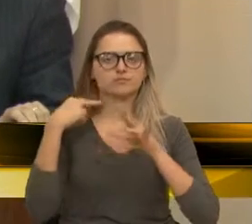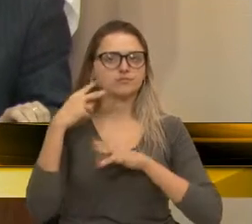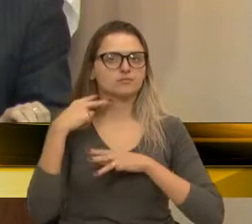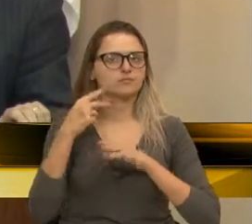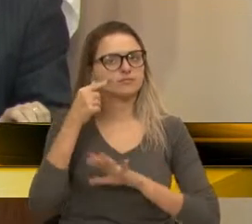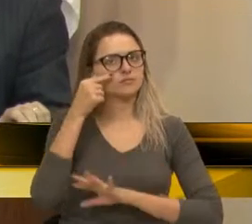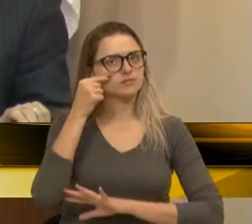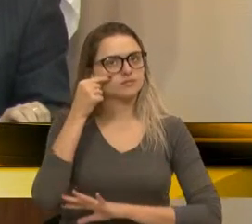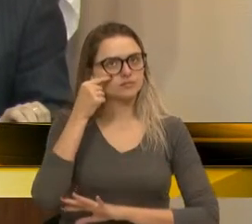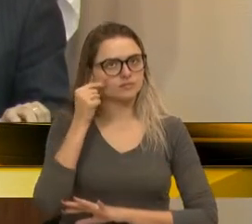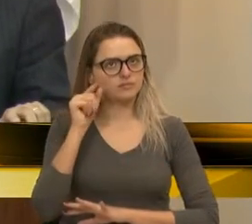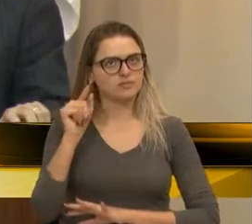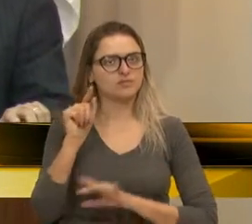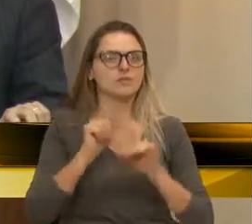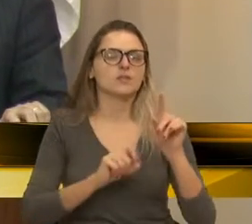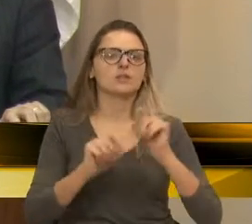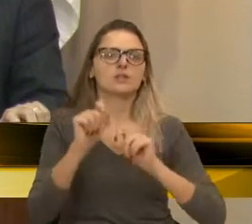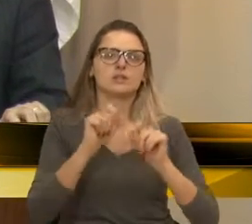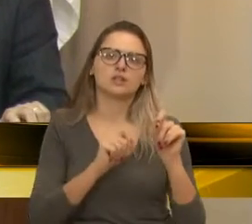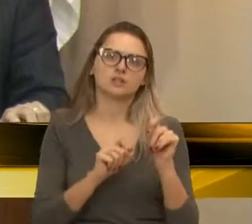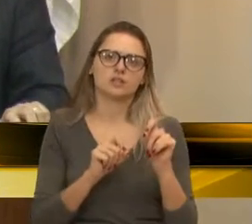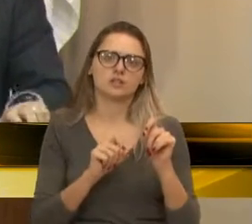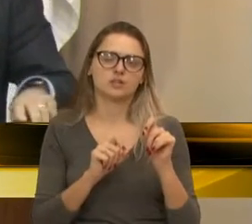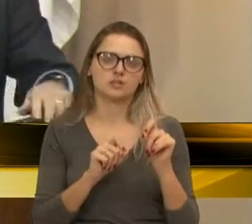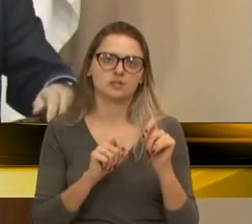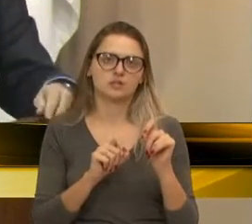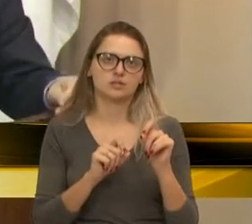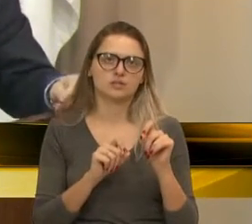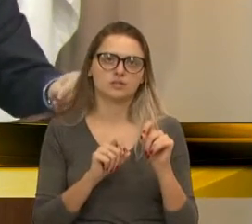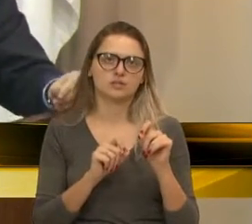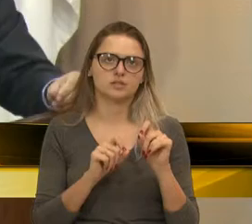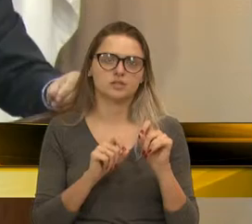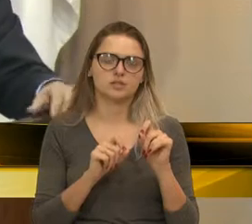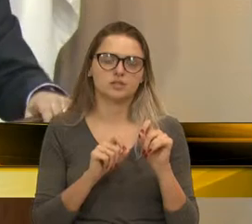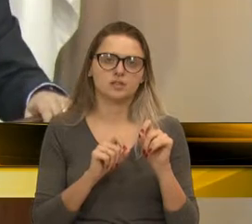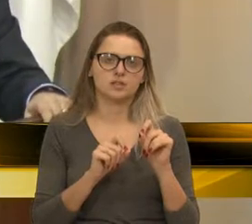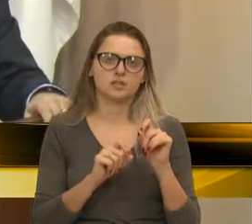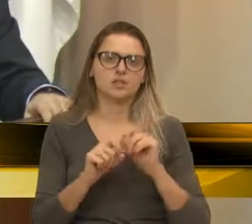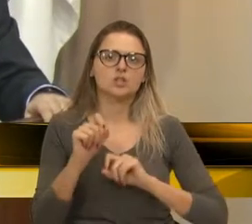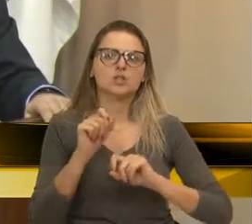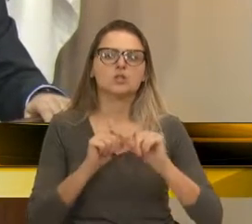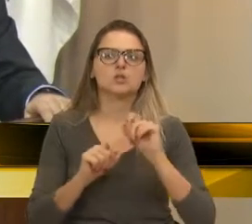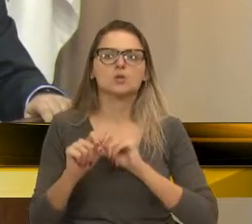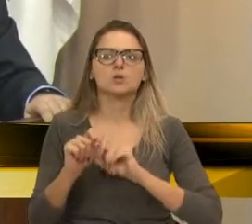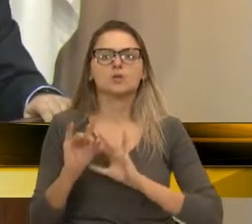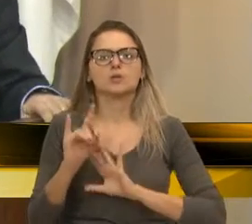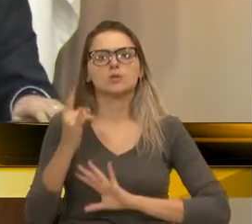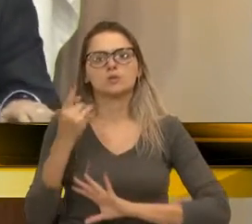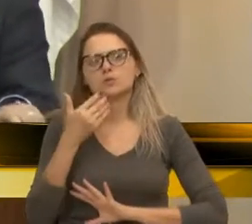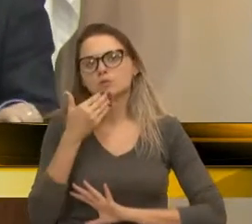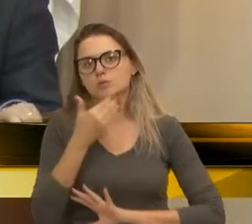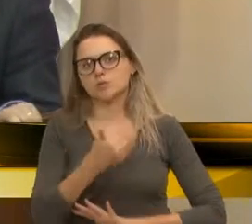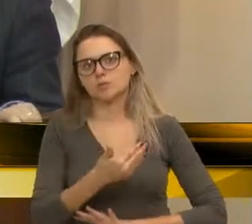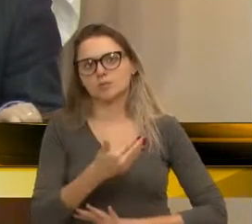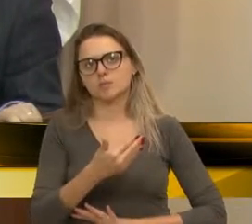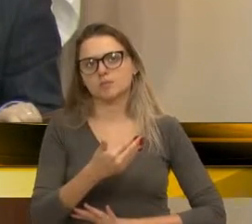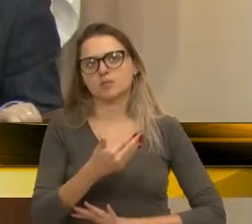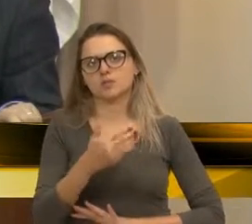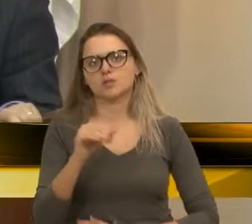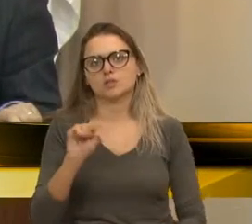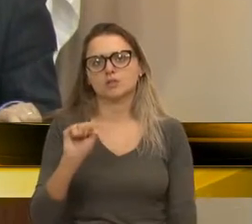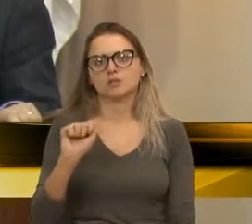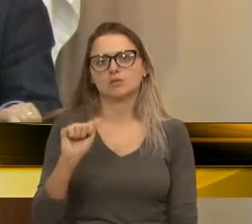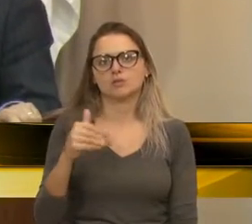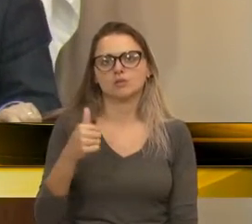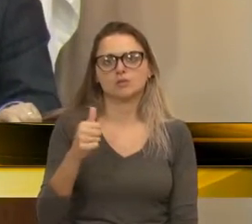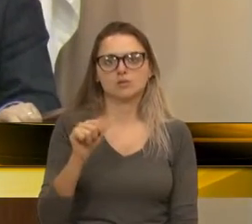Frisso, com relação às últimas solicitações do Serviço Autônomo